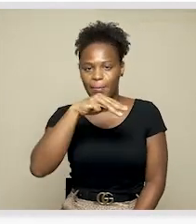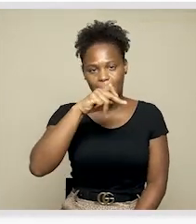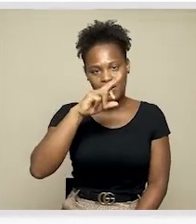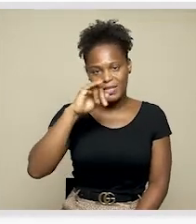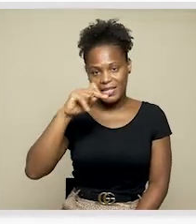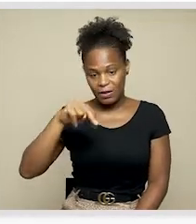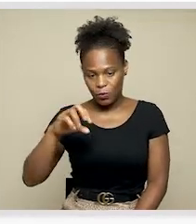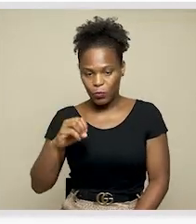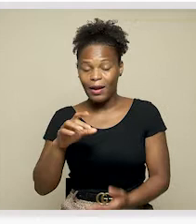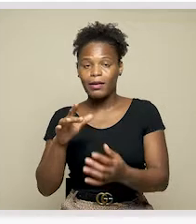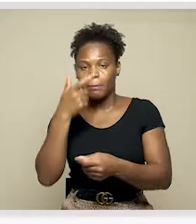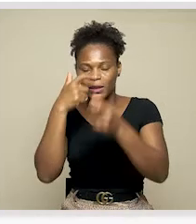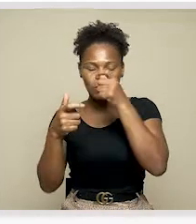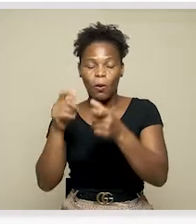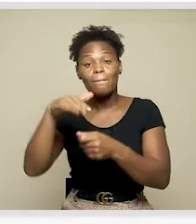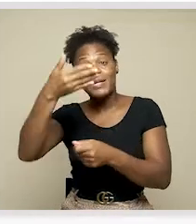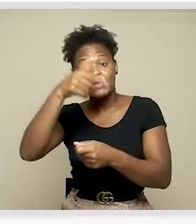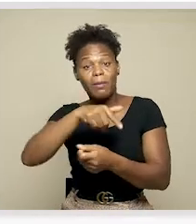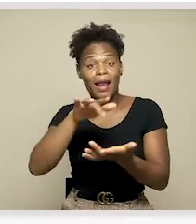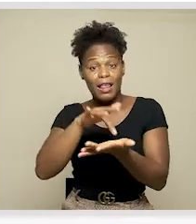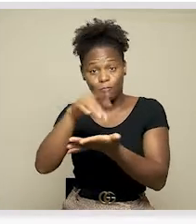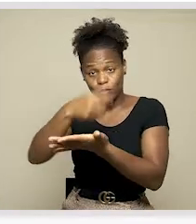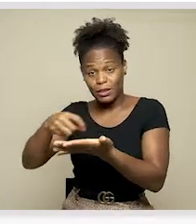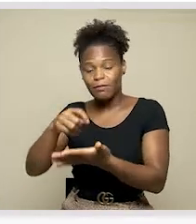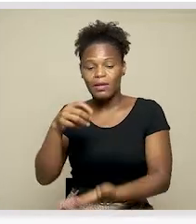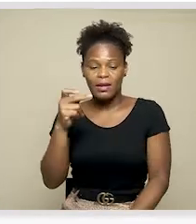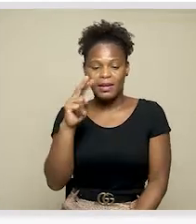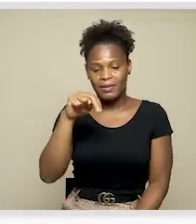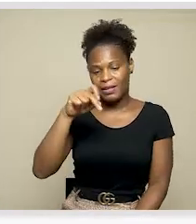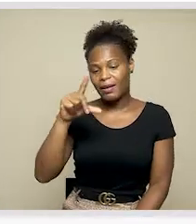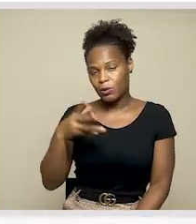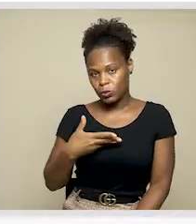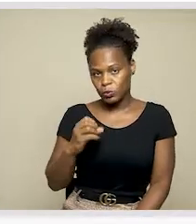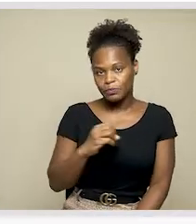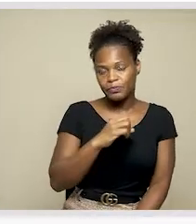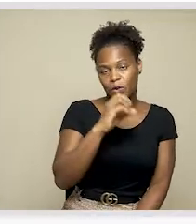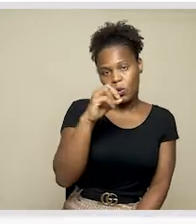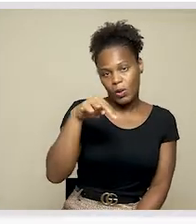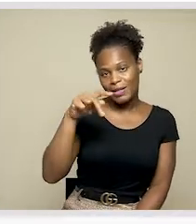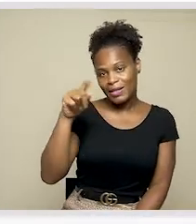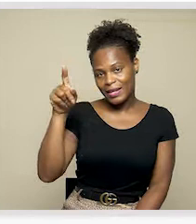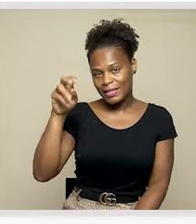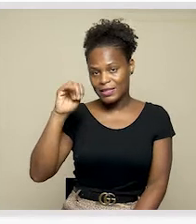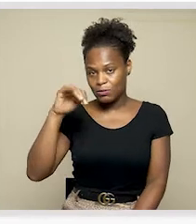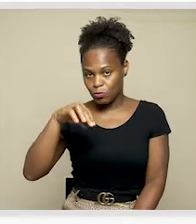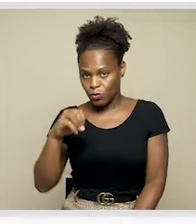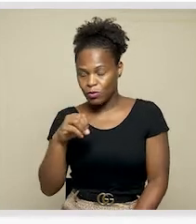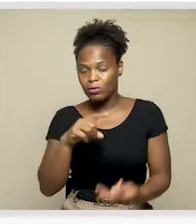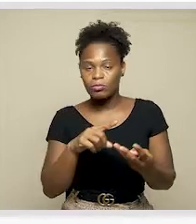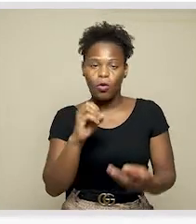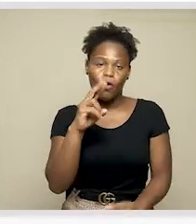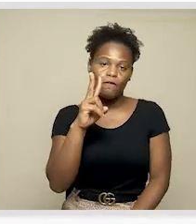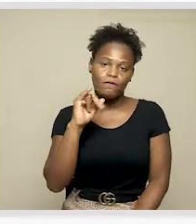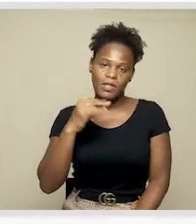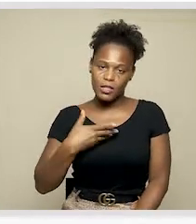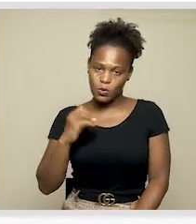Principais autores: Arnaldo França, Orlando Amarilis, Onésimo Silveira, Ovidio Martins, Teixeira